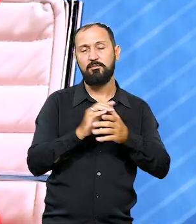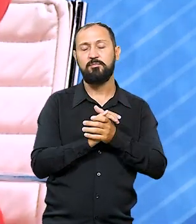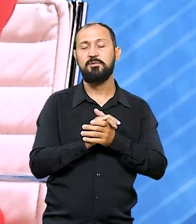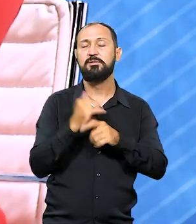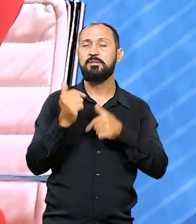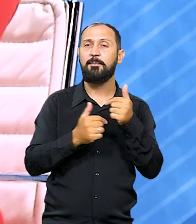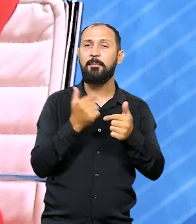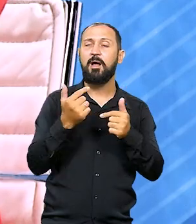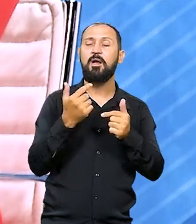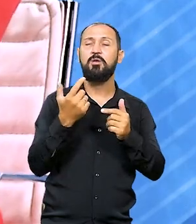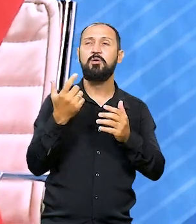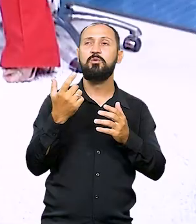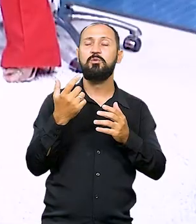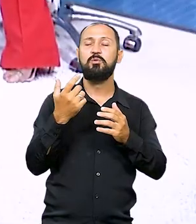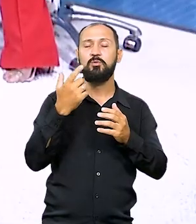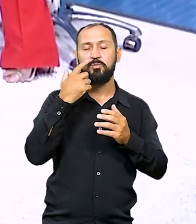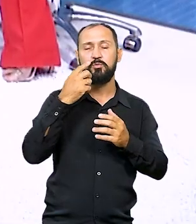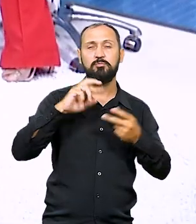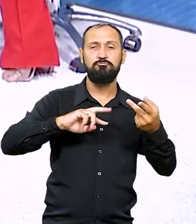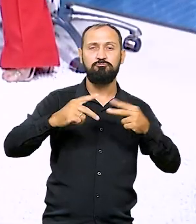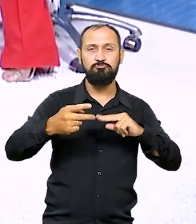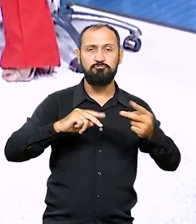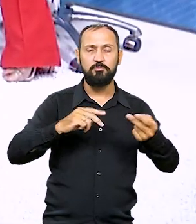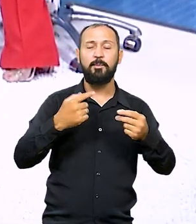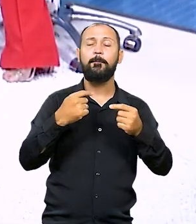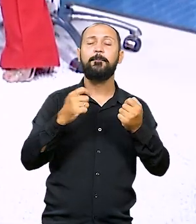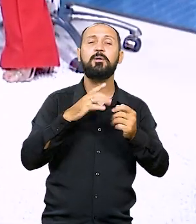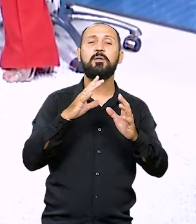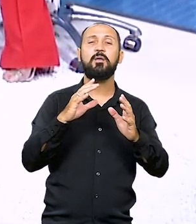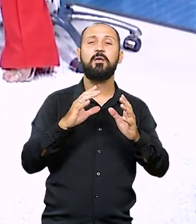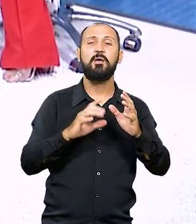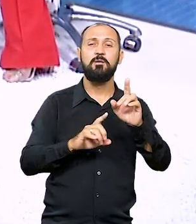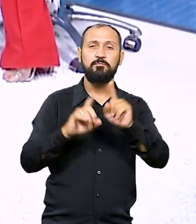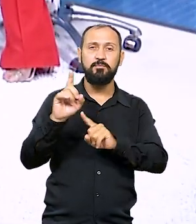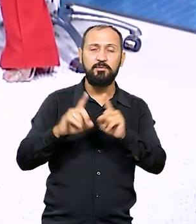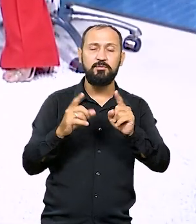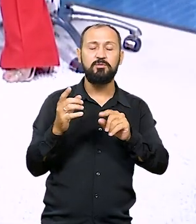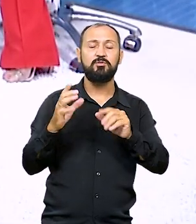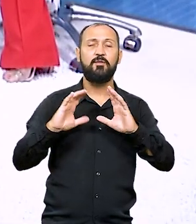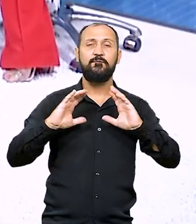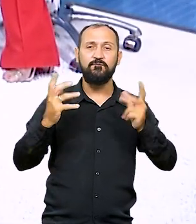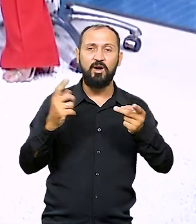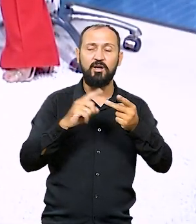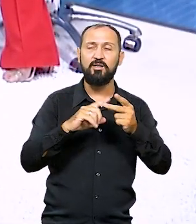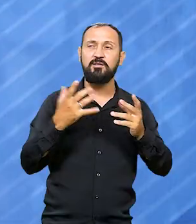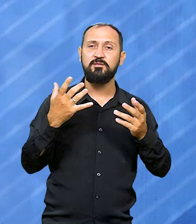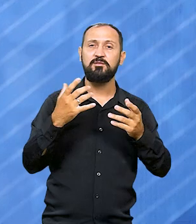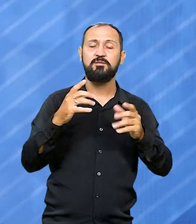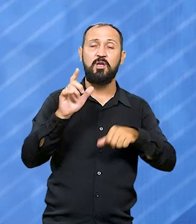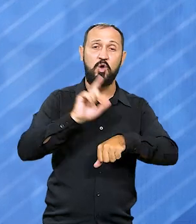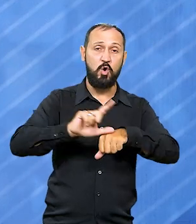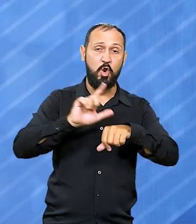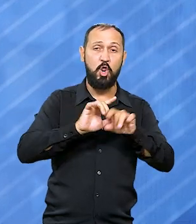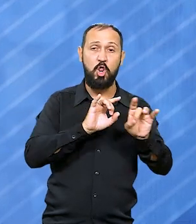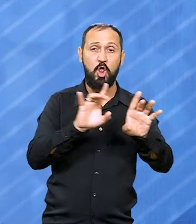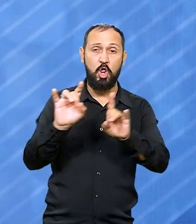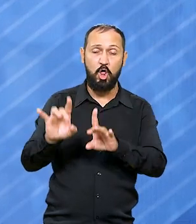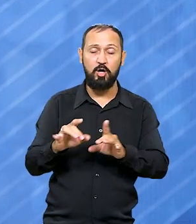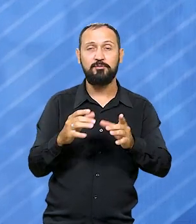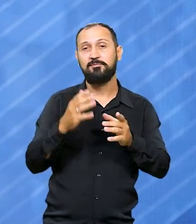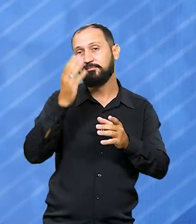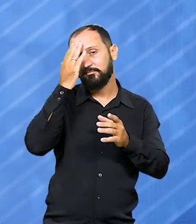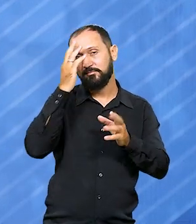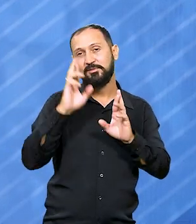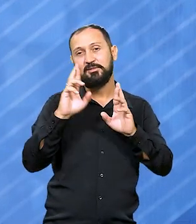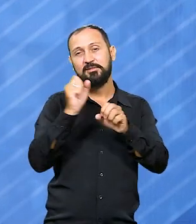funciona o trabalho temporário, doutora? Exatamente. Nessa época do ano, com o aumento da demanda de festas, eventos,